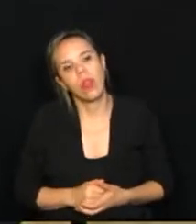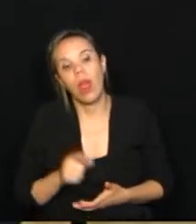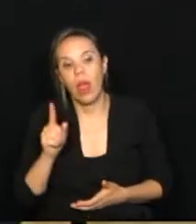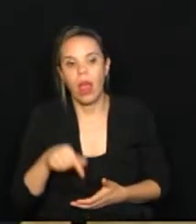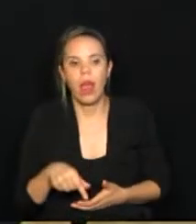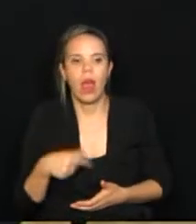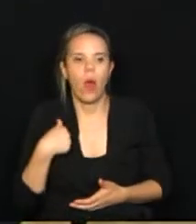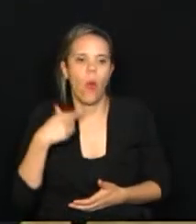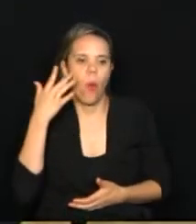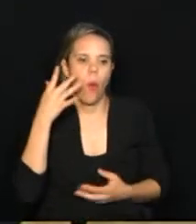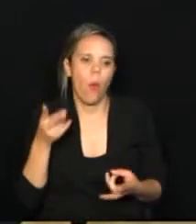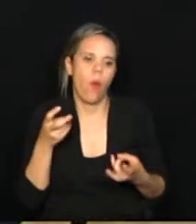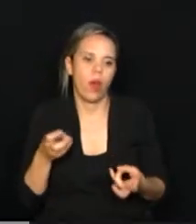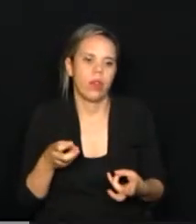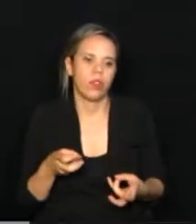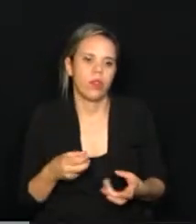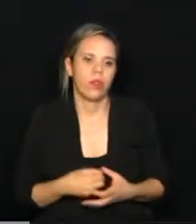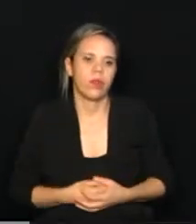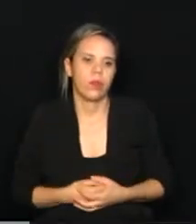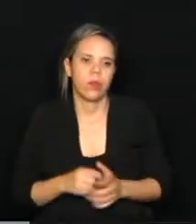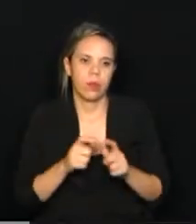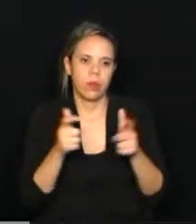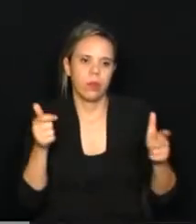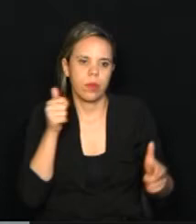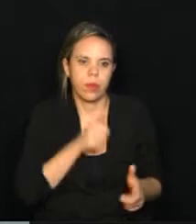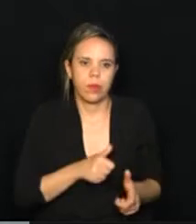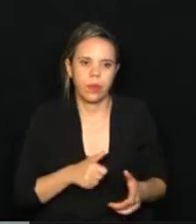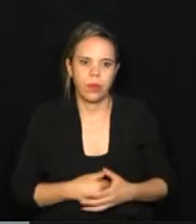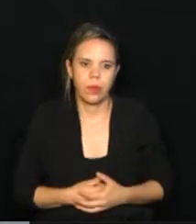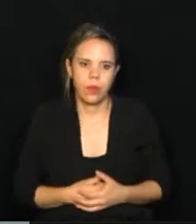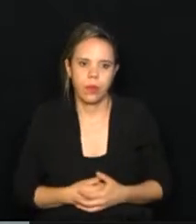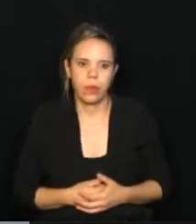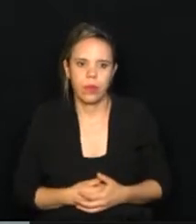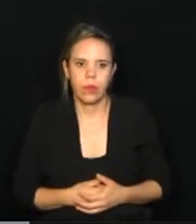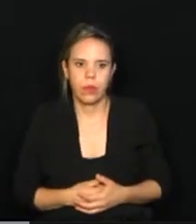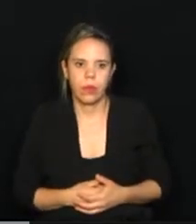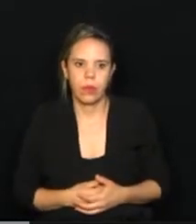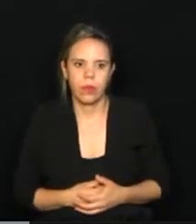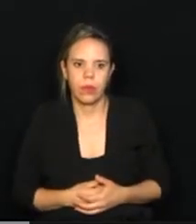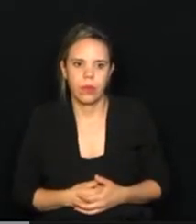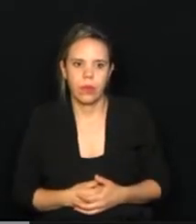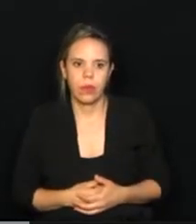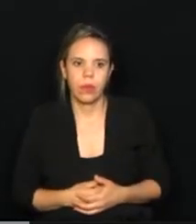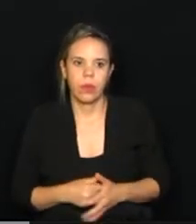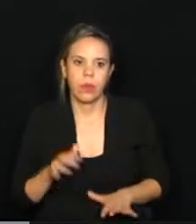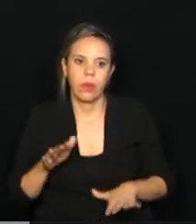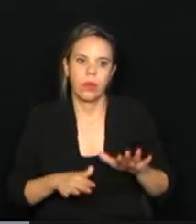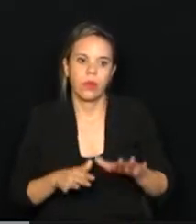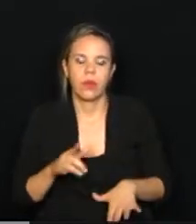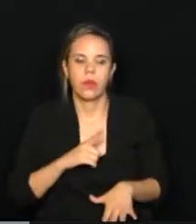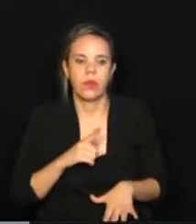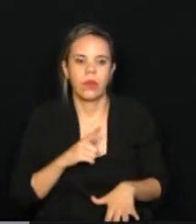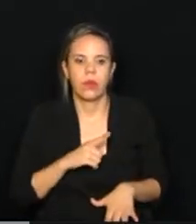É o que eu vejo, né? A maioria das meninas... a não ser que tem lá